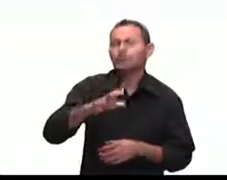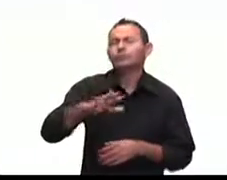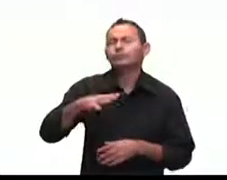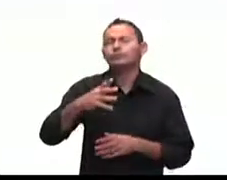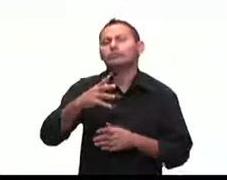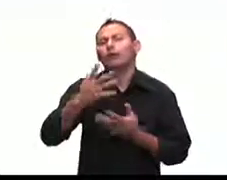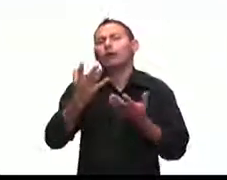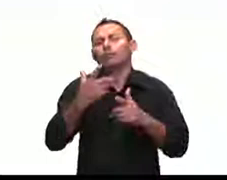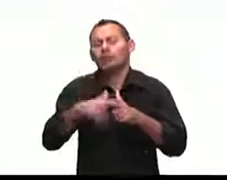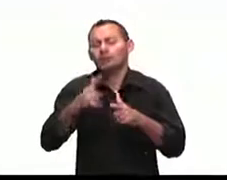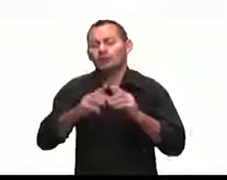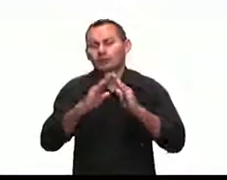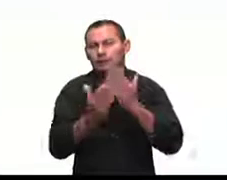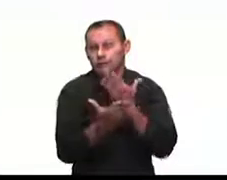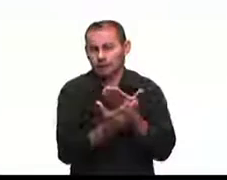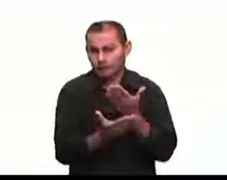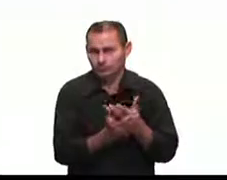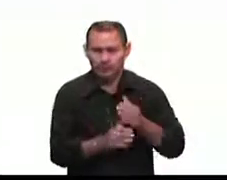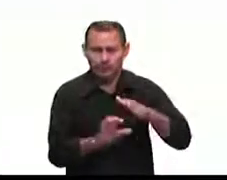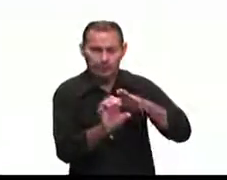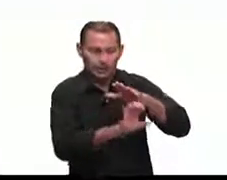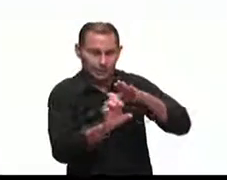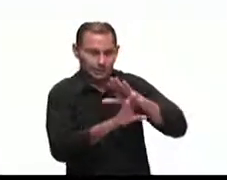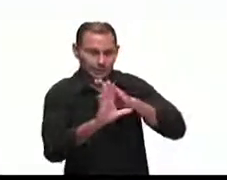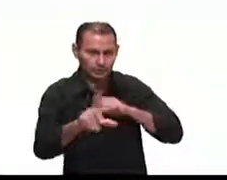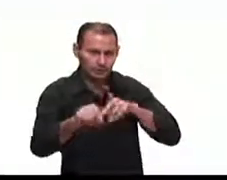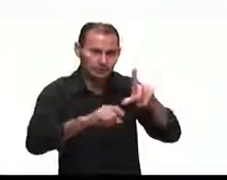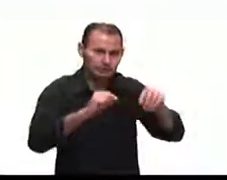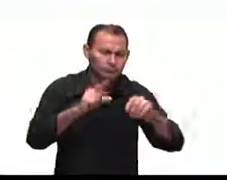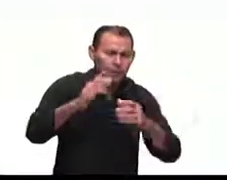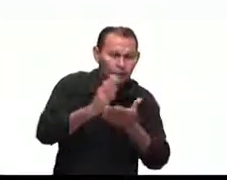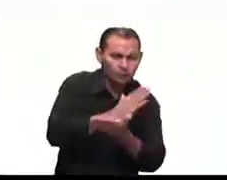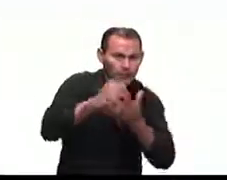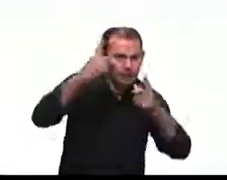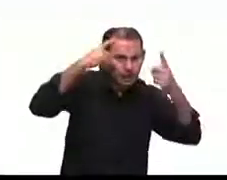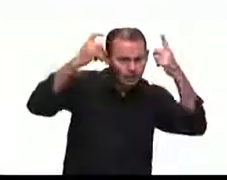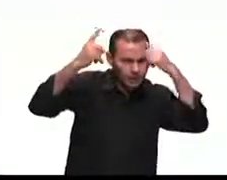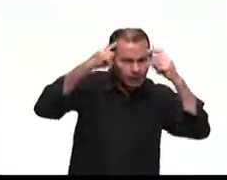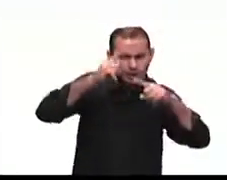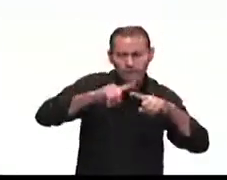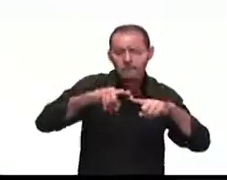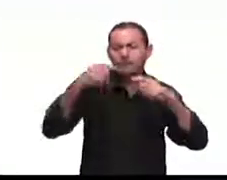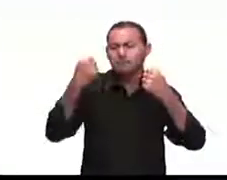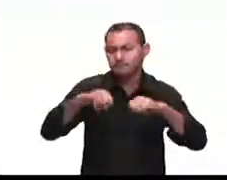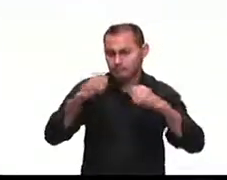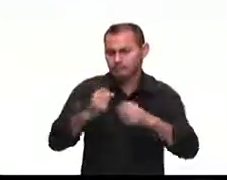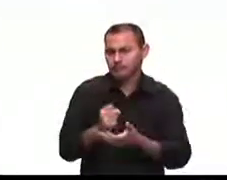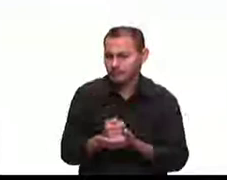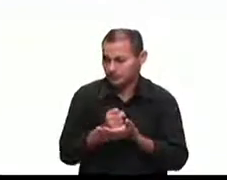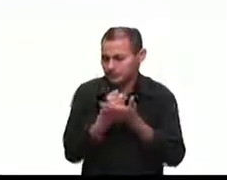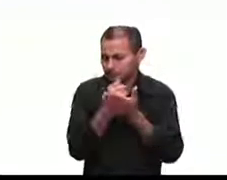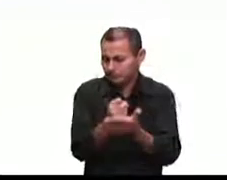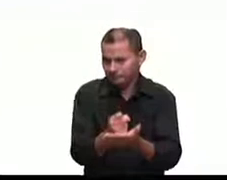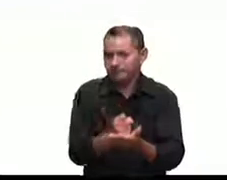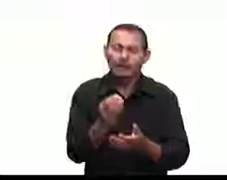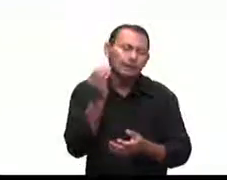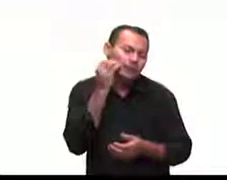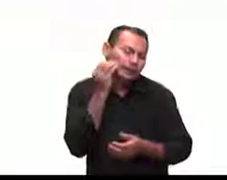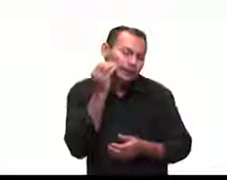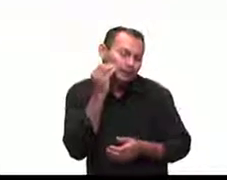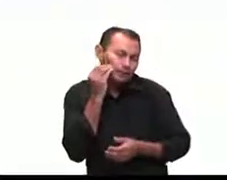escola? Olha só, a empresa já selecionou algumas ideias, mas precisará de assessoria para